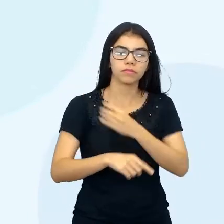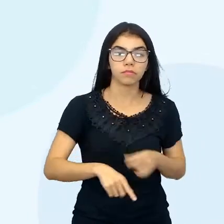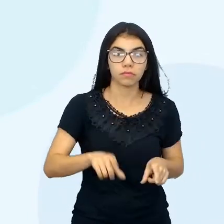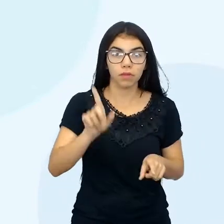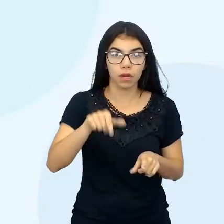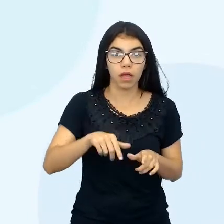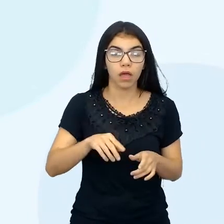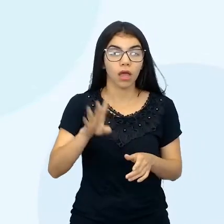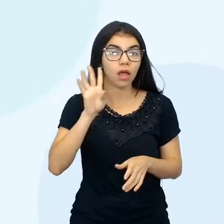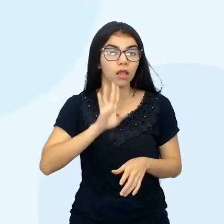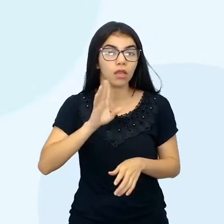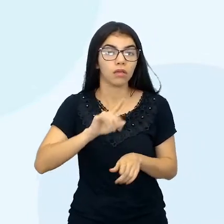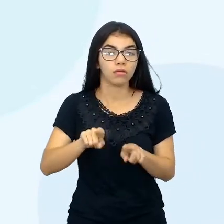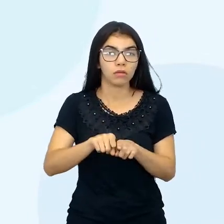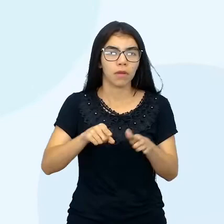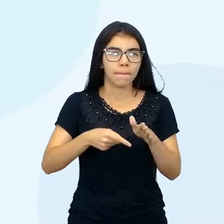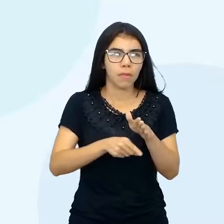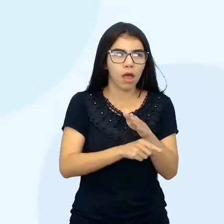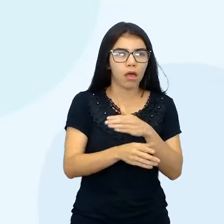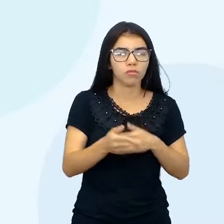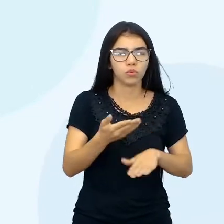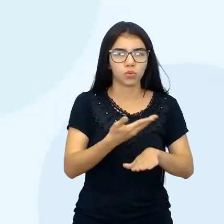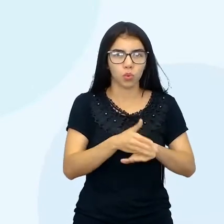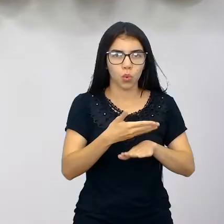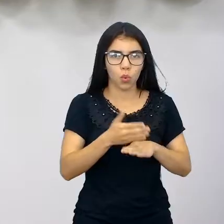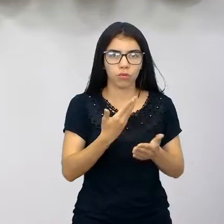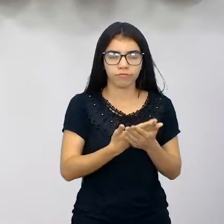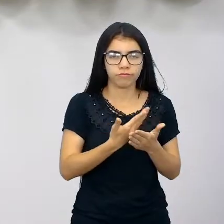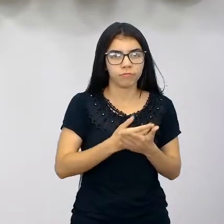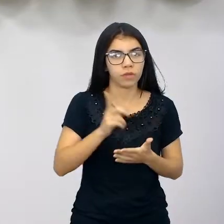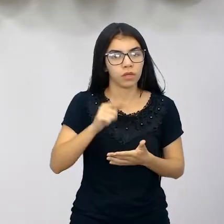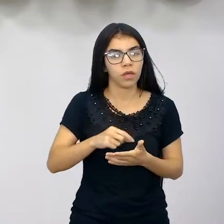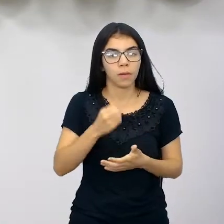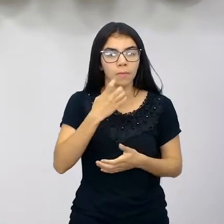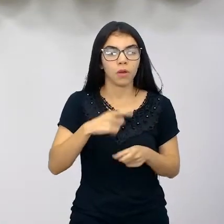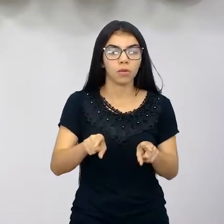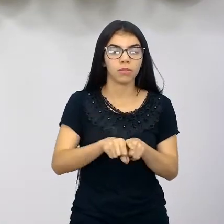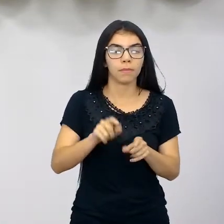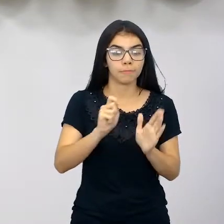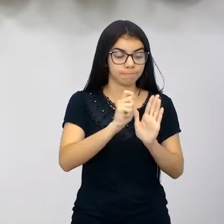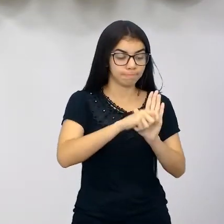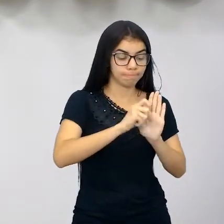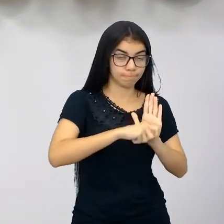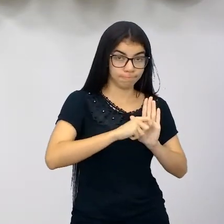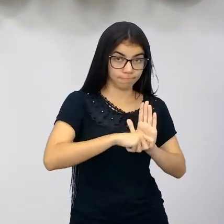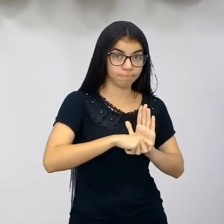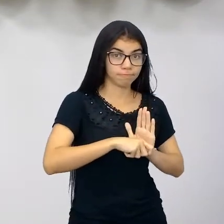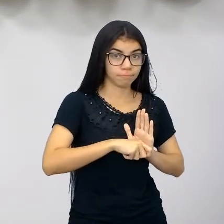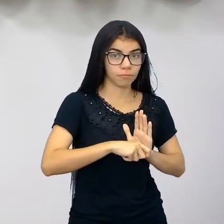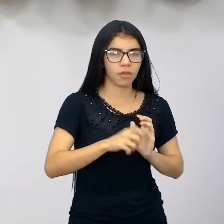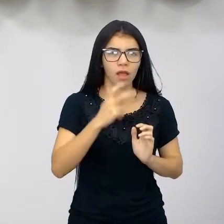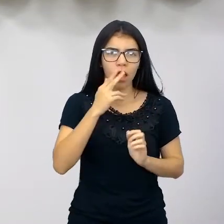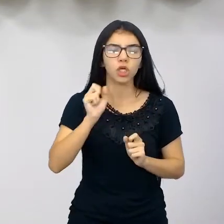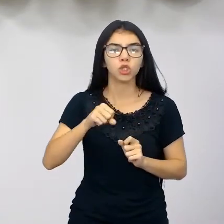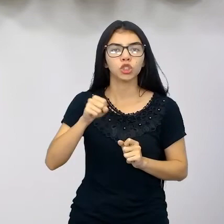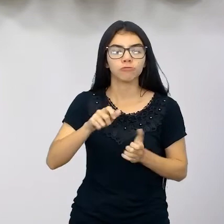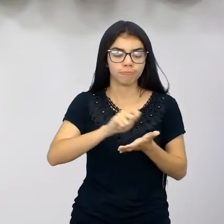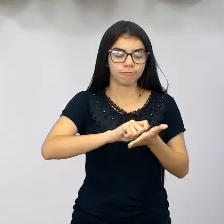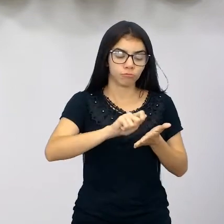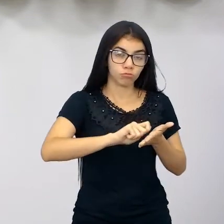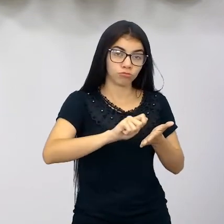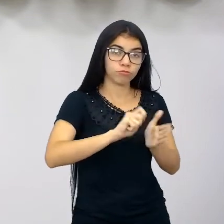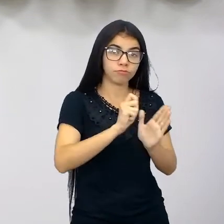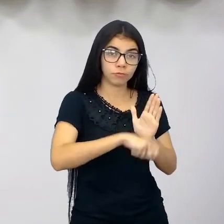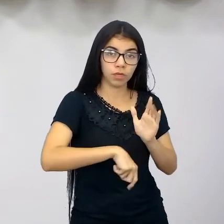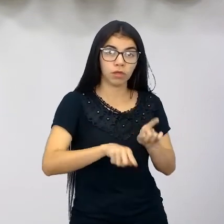todos os aprofundamentos, né? O que foi mais marcante? E seria bom também as anotações, né? Eu acredito que eles tenham aí um caderno de